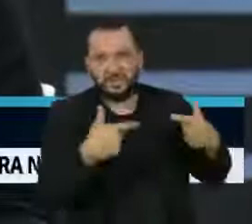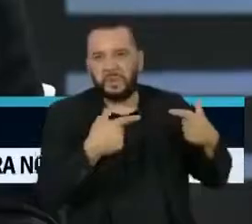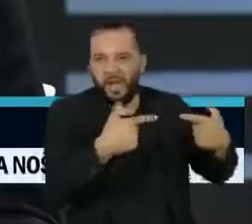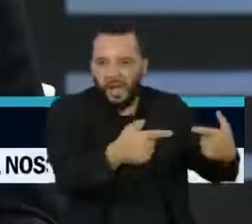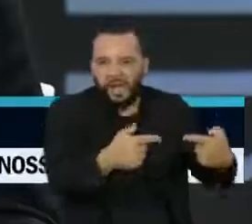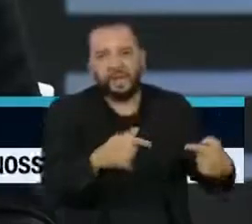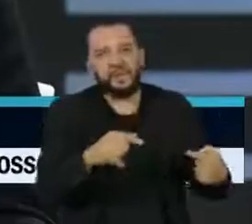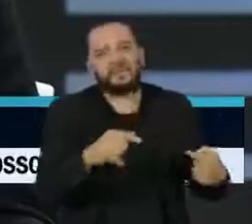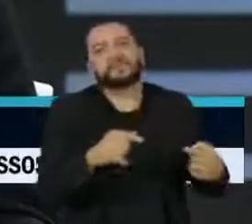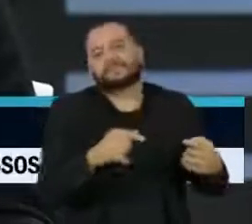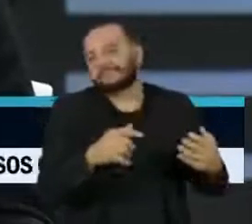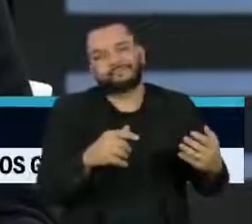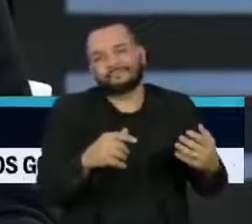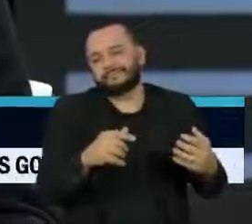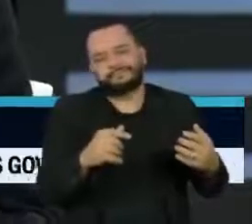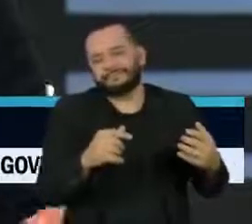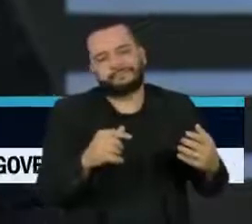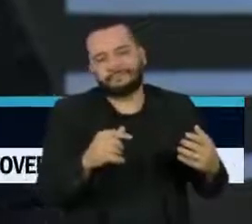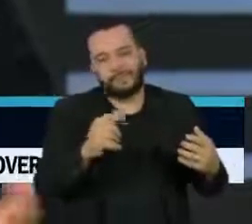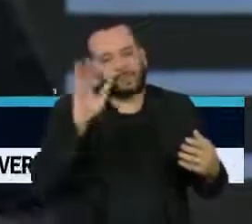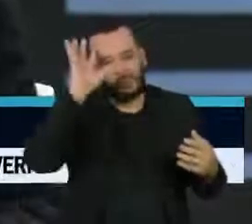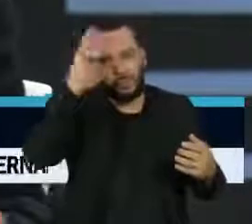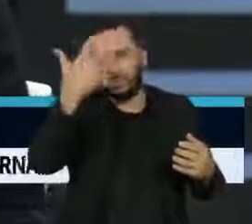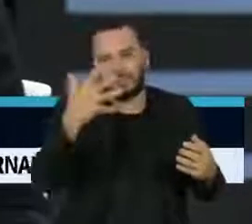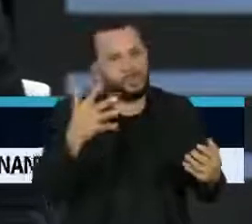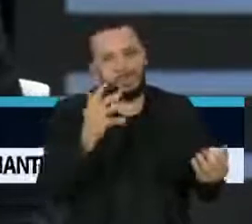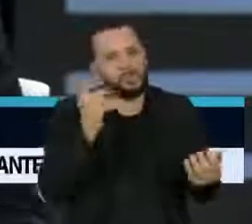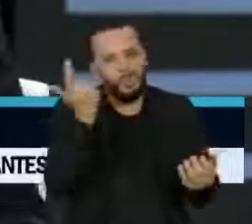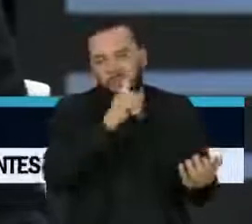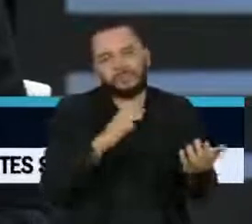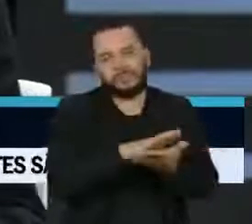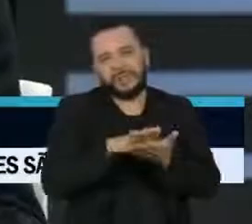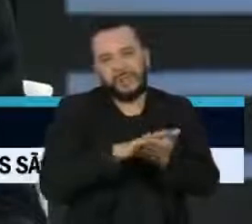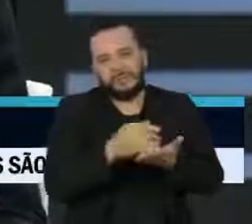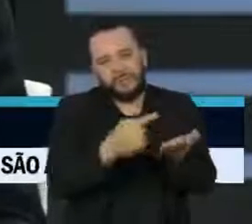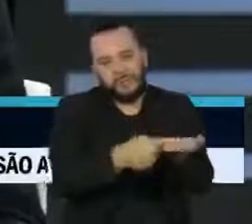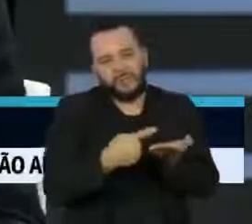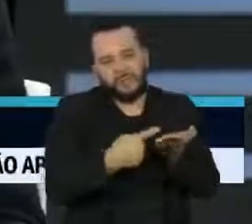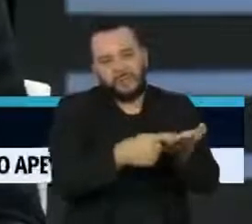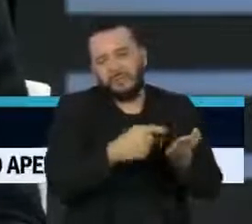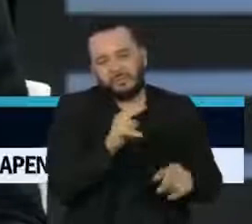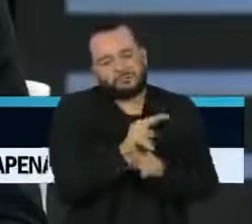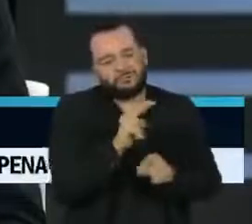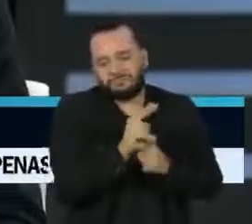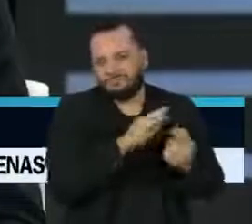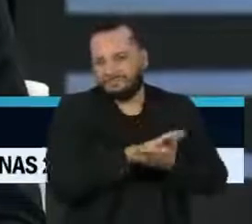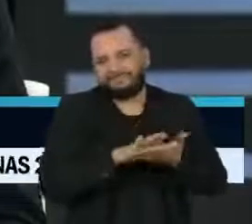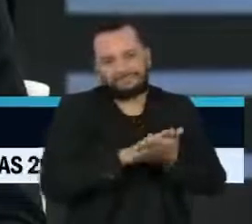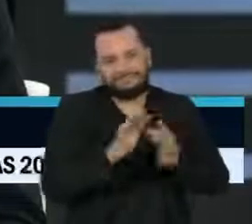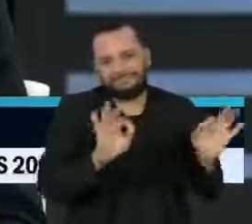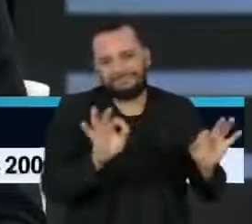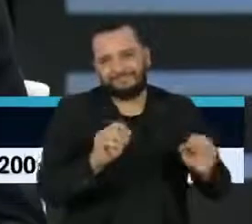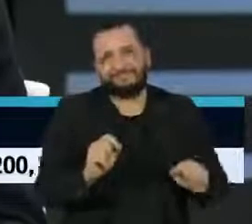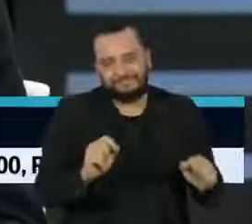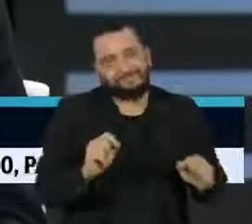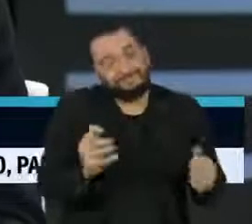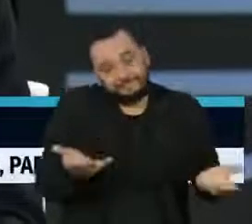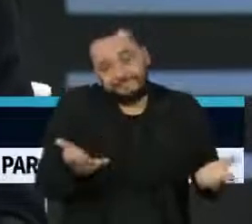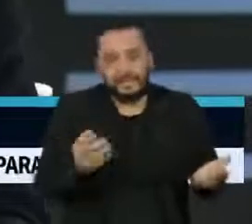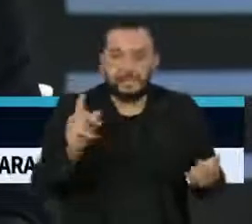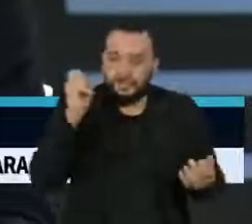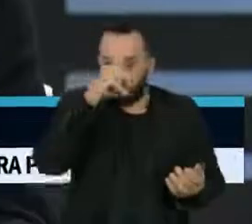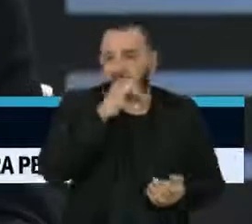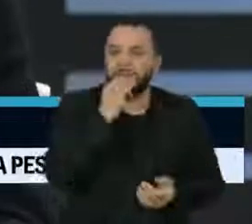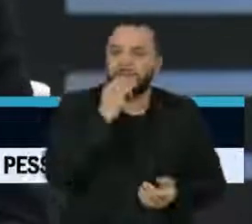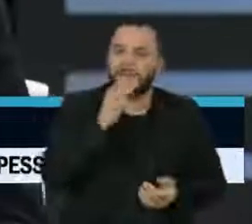que por temas que não foram resolvidos na mesa de negociação, né, na coordenação entre os interesses dos países.